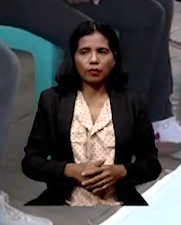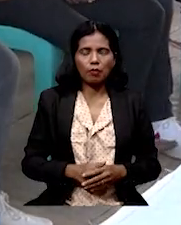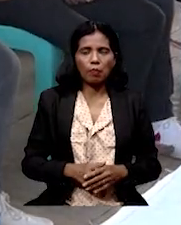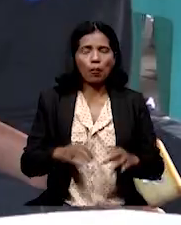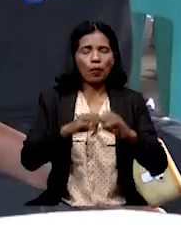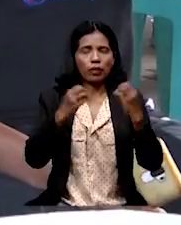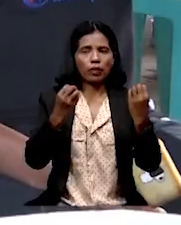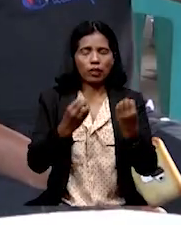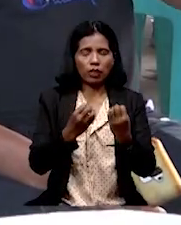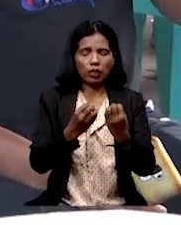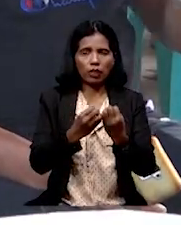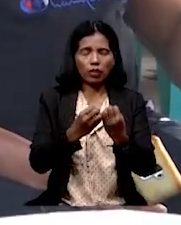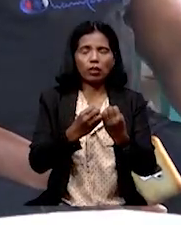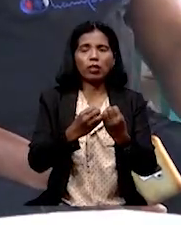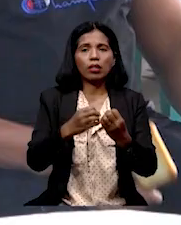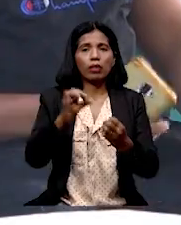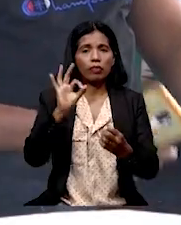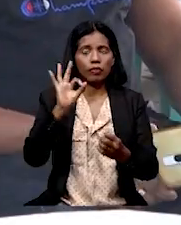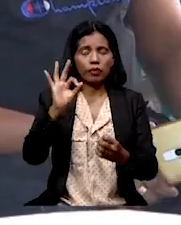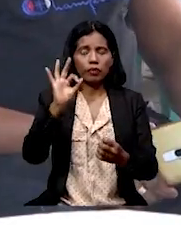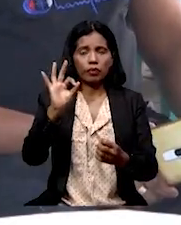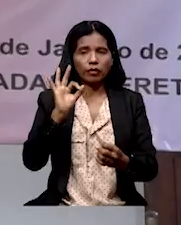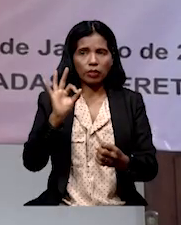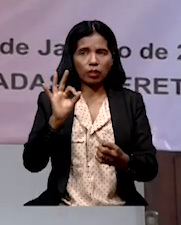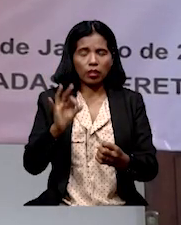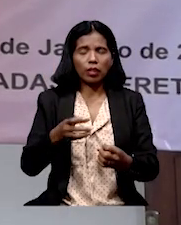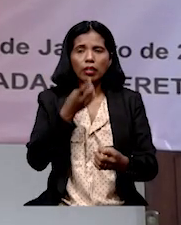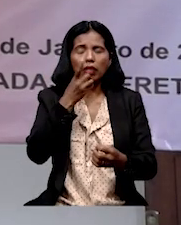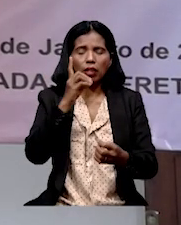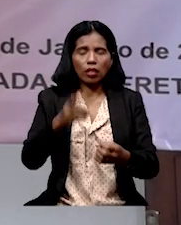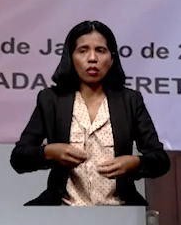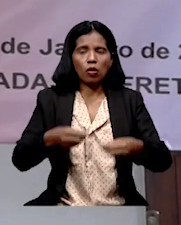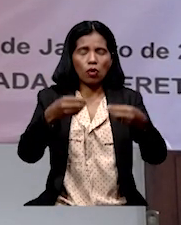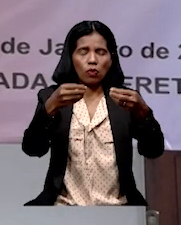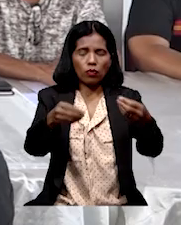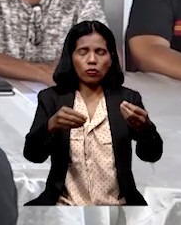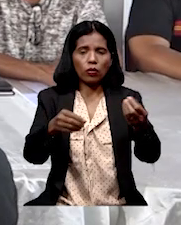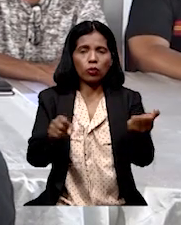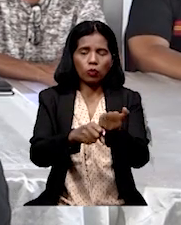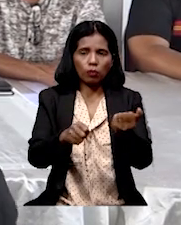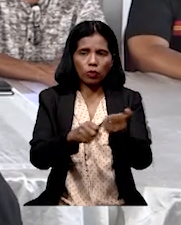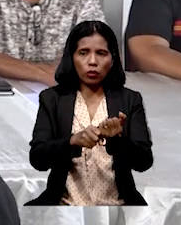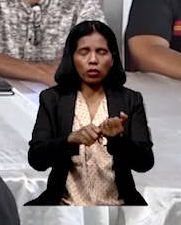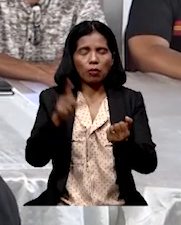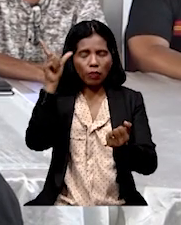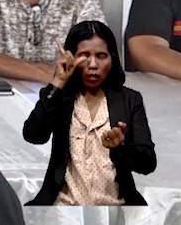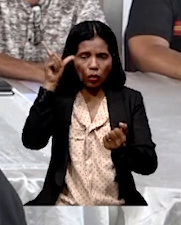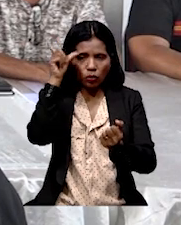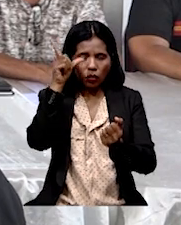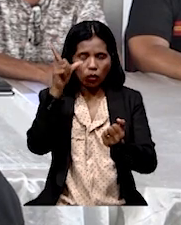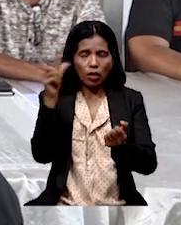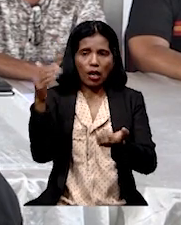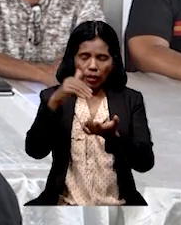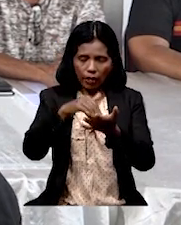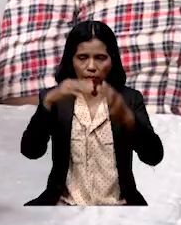Organização Filiera Fretilin declara o apoio tomak ba atual presidente República Francisco Guterres Luolo nebe recandidata amba presidente